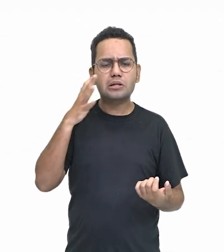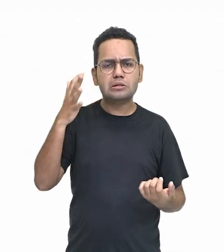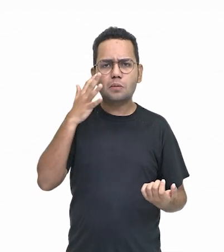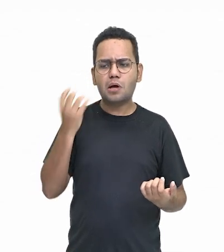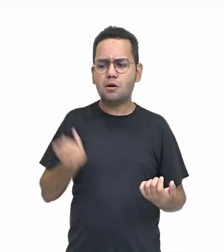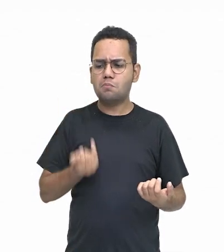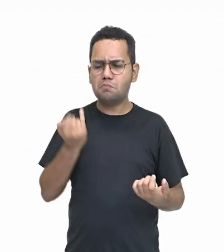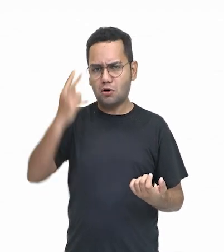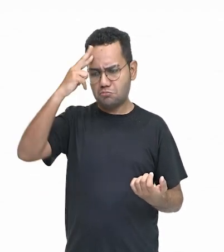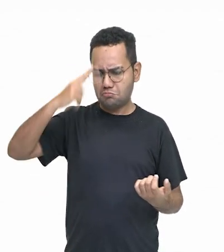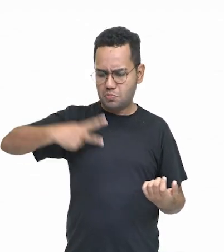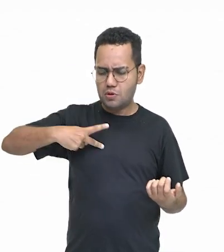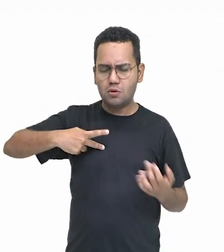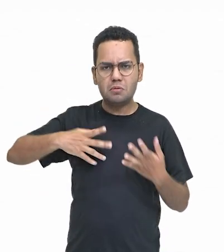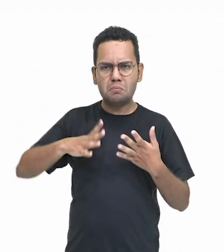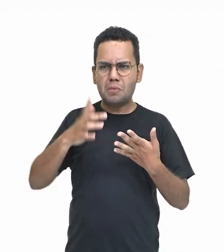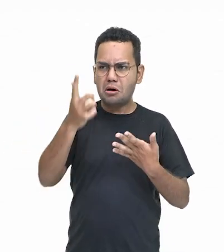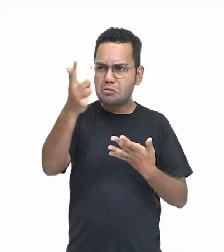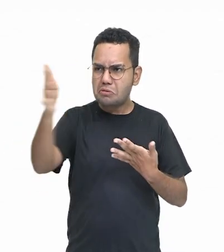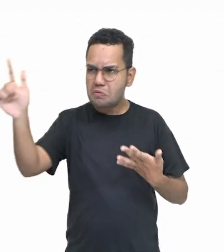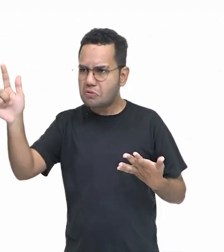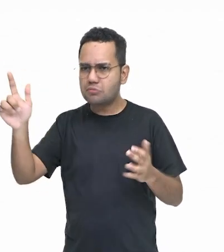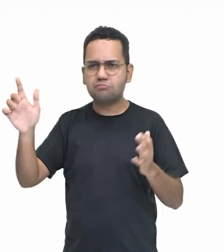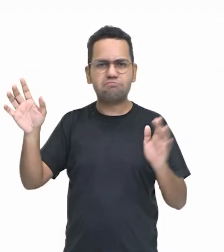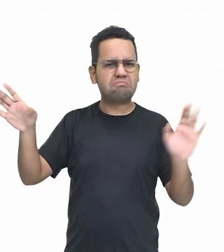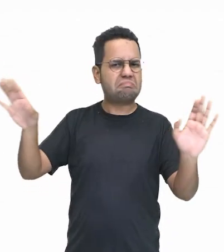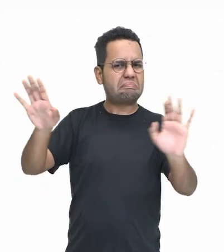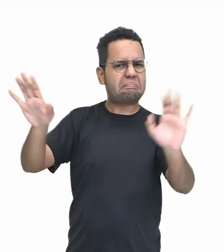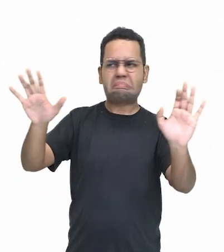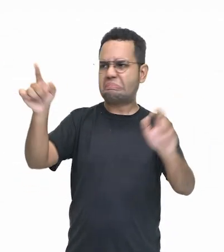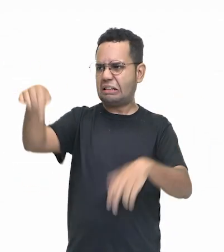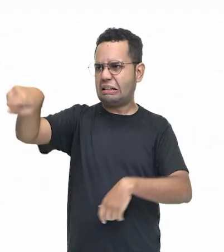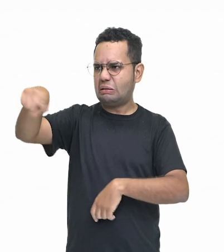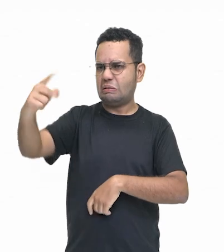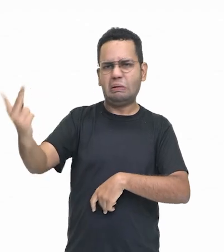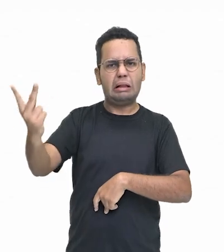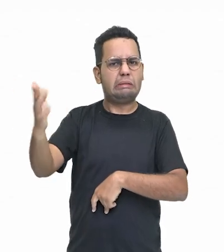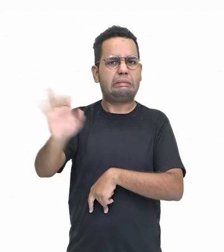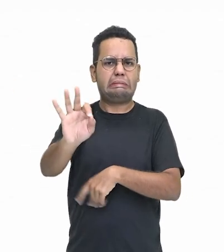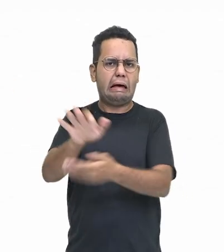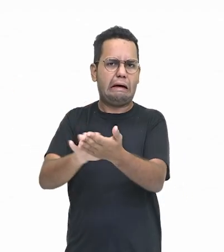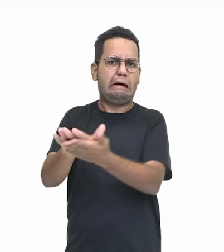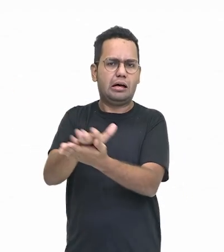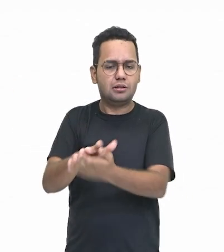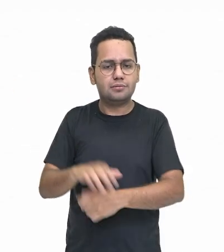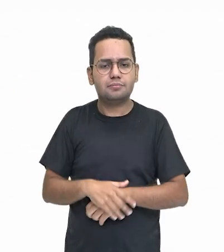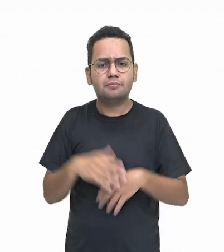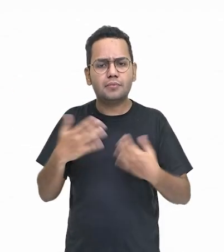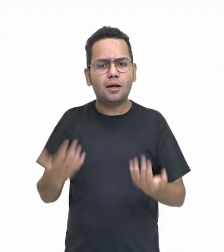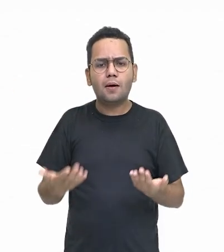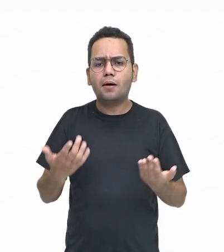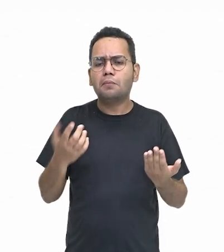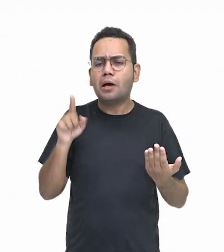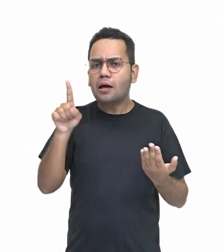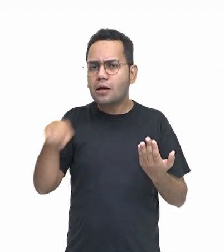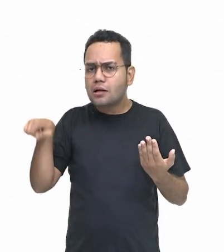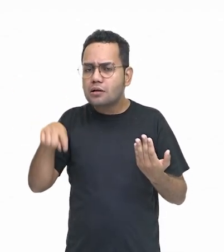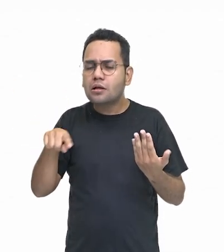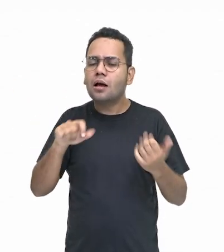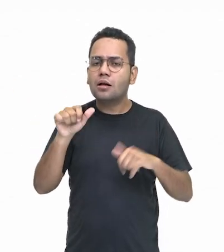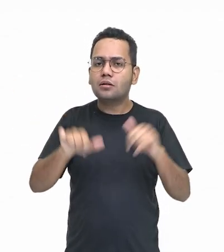sabe não tem valor. Ou seja, eles analisavam naquele momento histórico as culturas diferentes com base